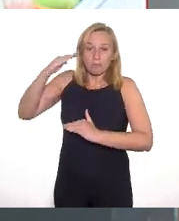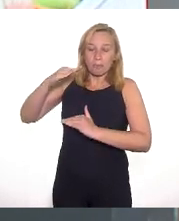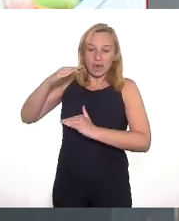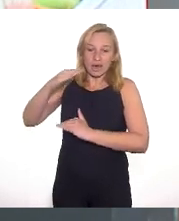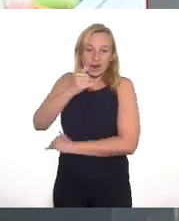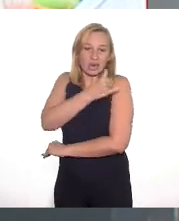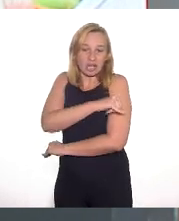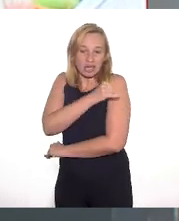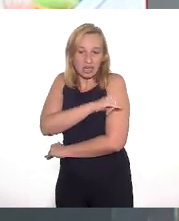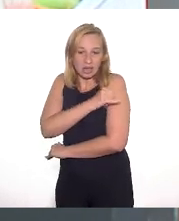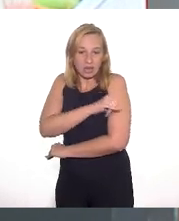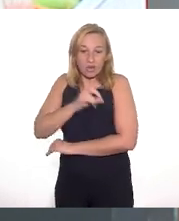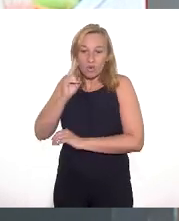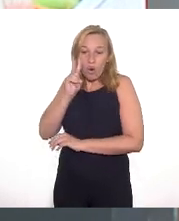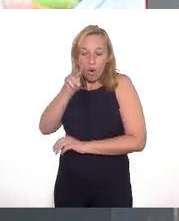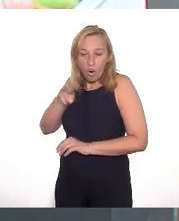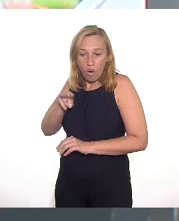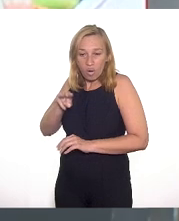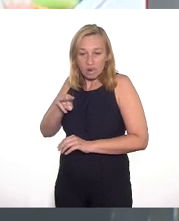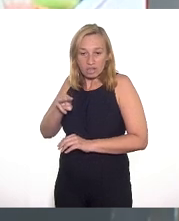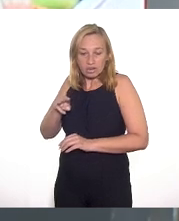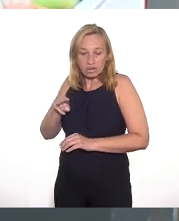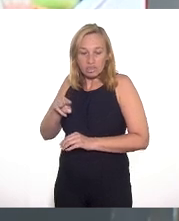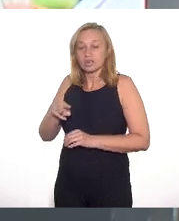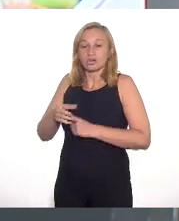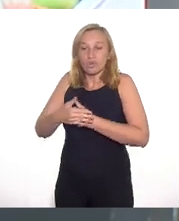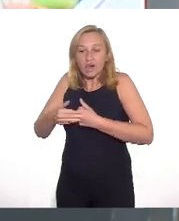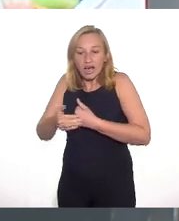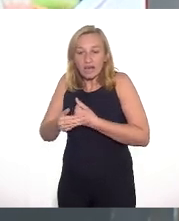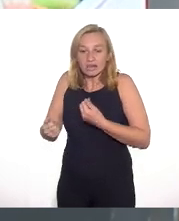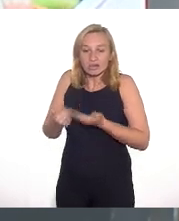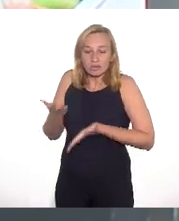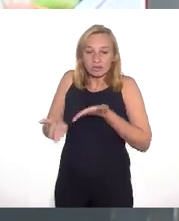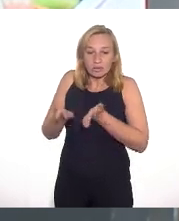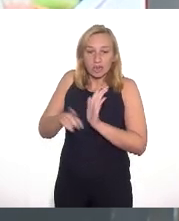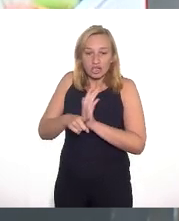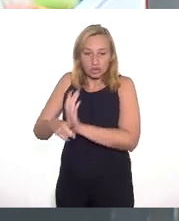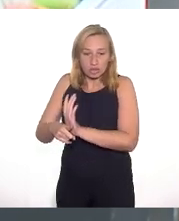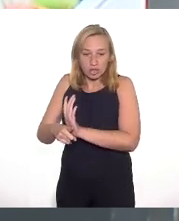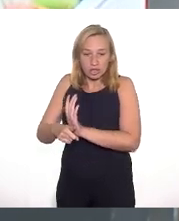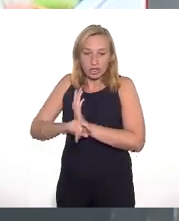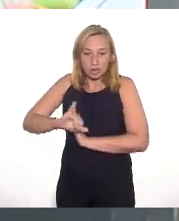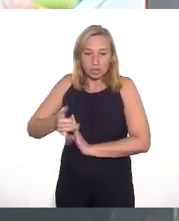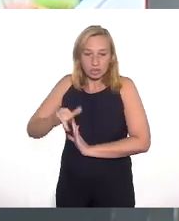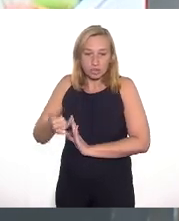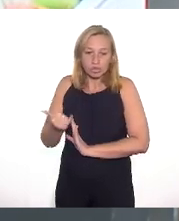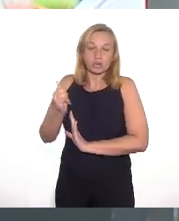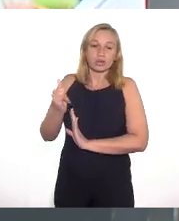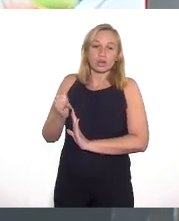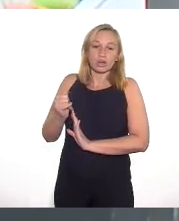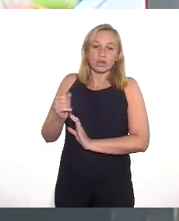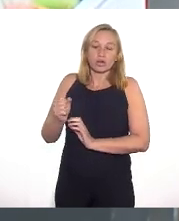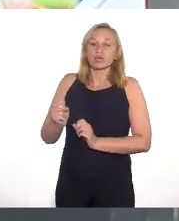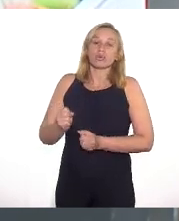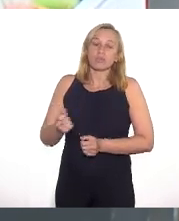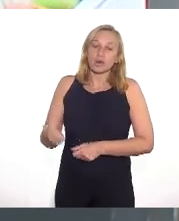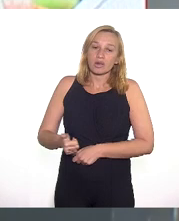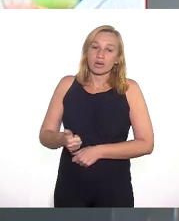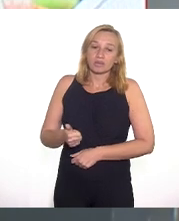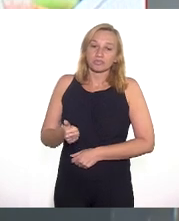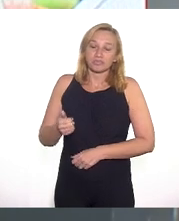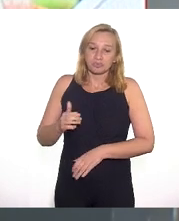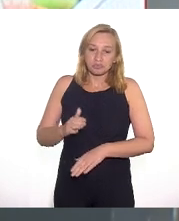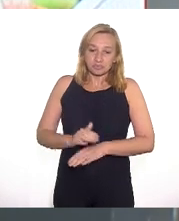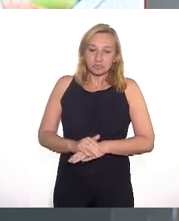temos dúvida que esses giram a nossa economia, são os nossos, Léo, são os nossos maiores empregadores, e a gente precisa que a